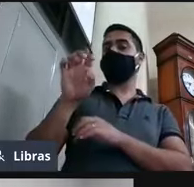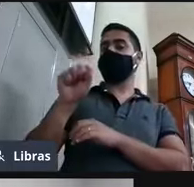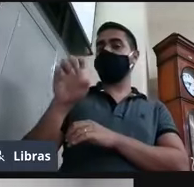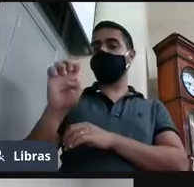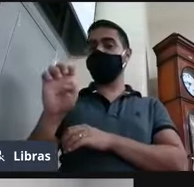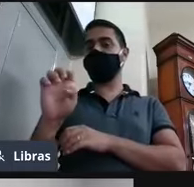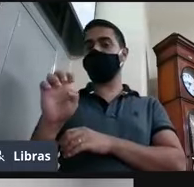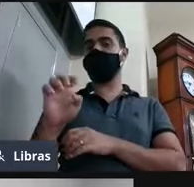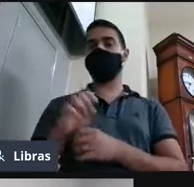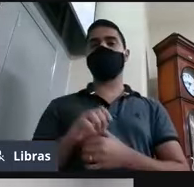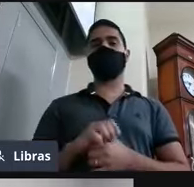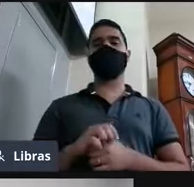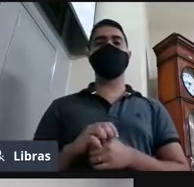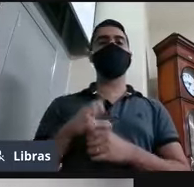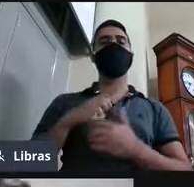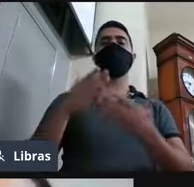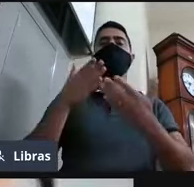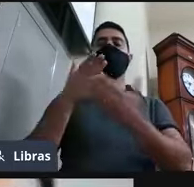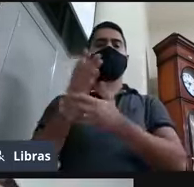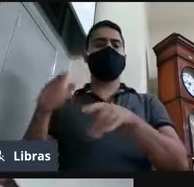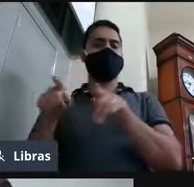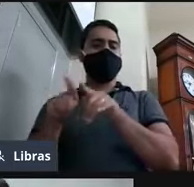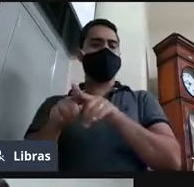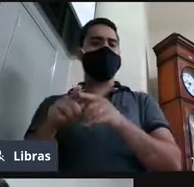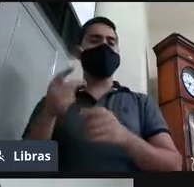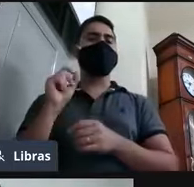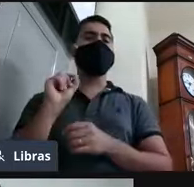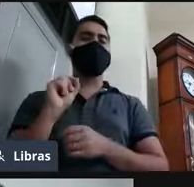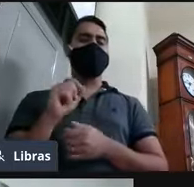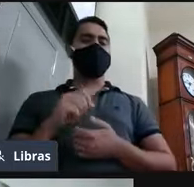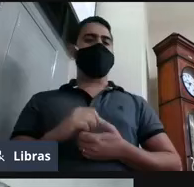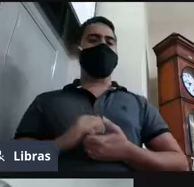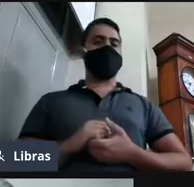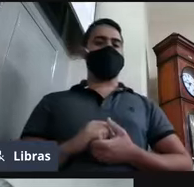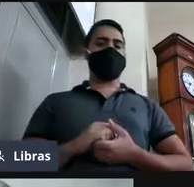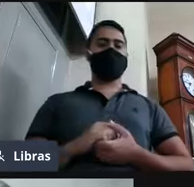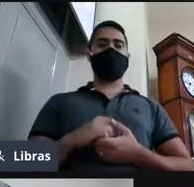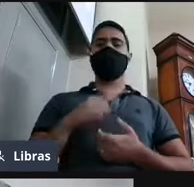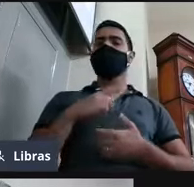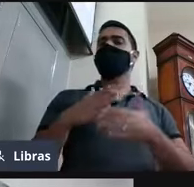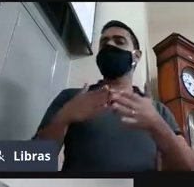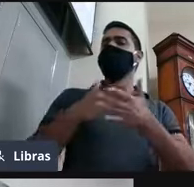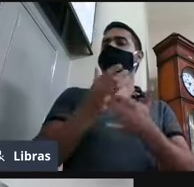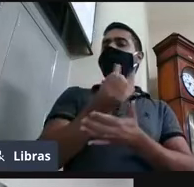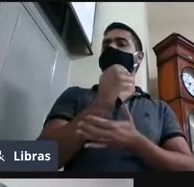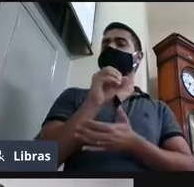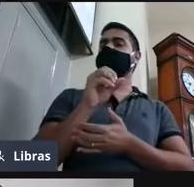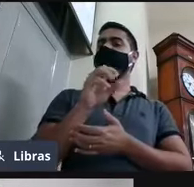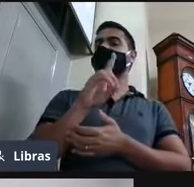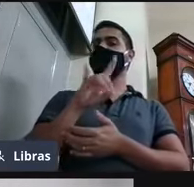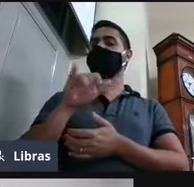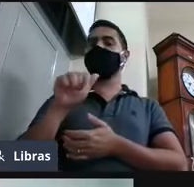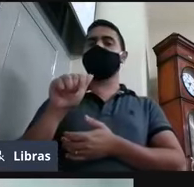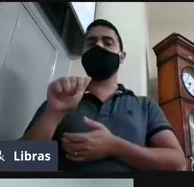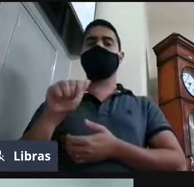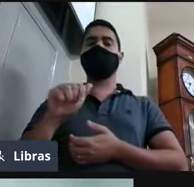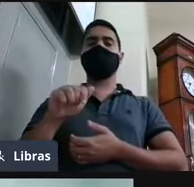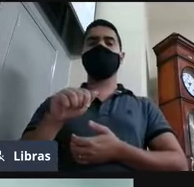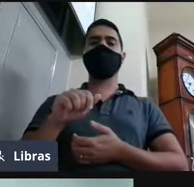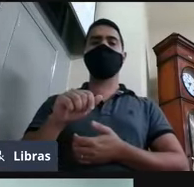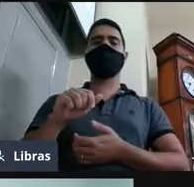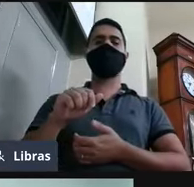emite parecer prévio pela aprovação ou rejeição, são emitidos ao Poder Legislativo para que, dentro de 60 dias, passe a contar, promovam